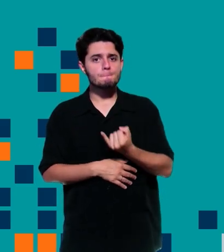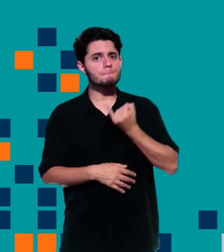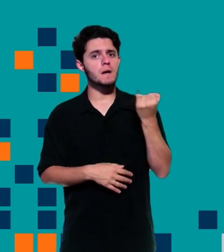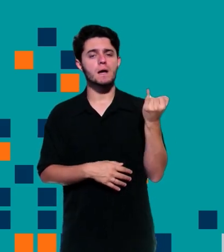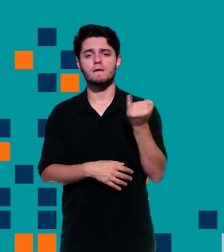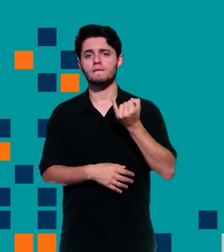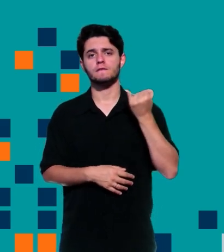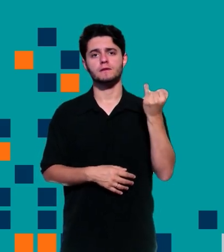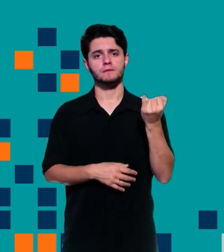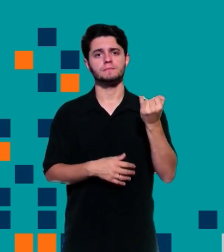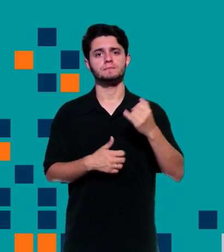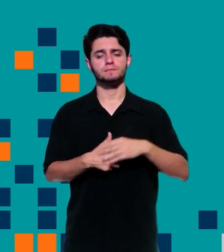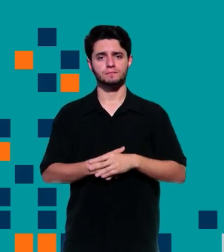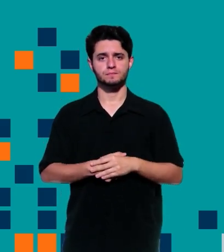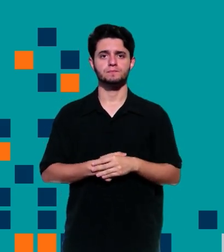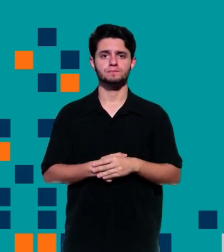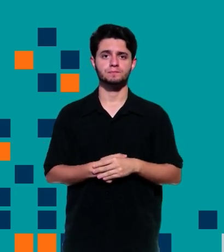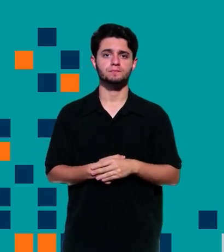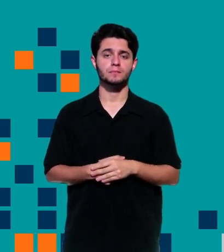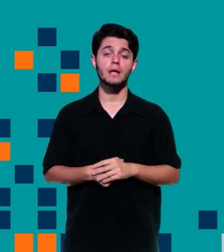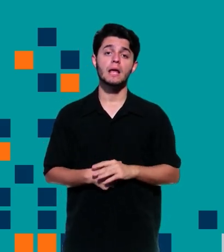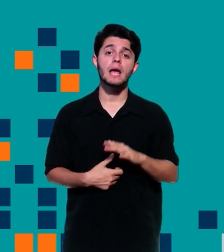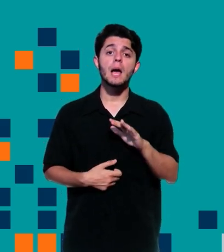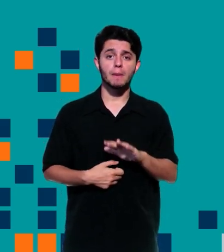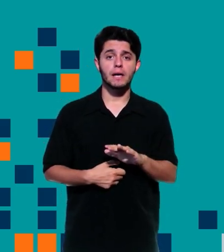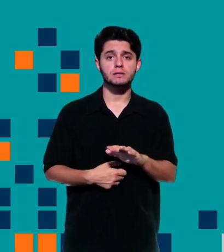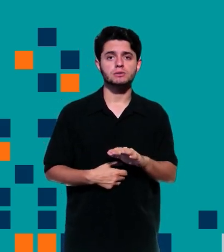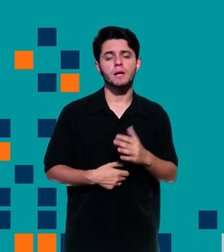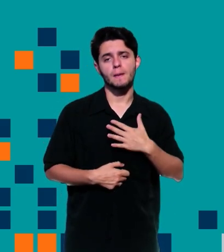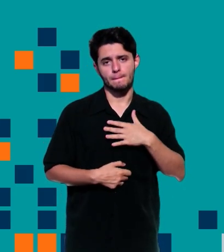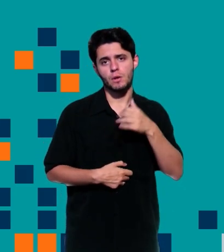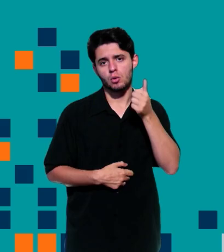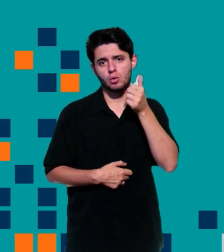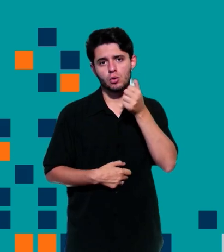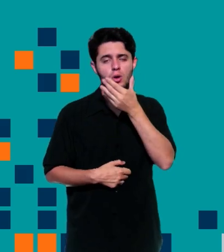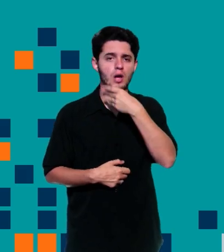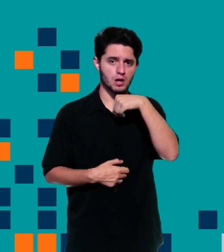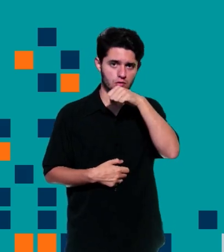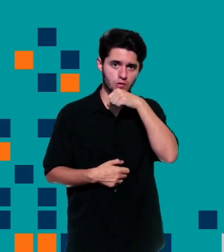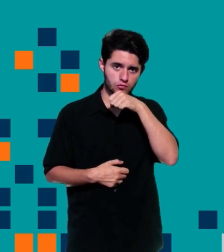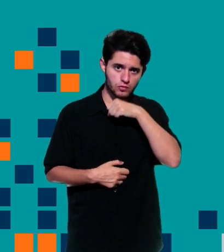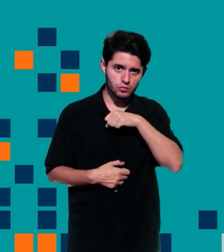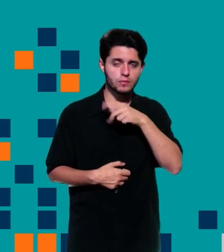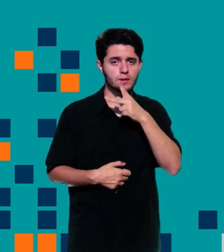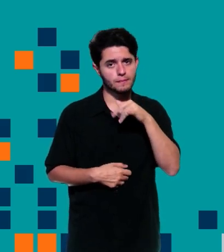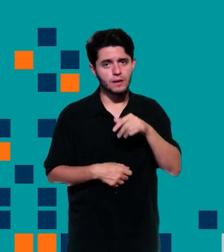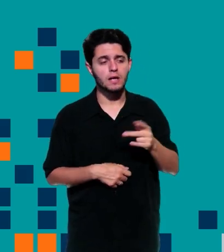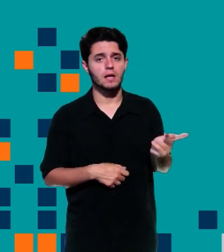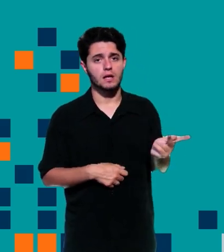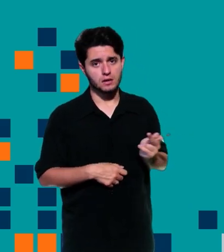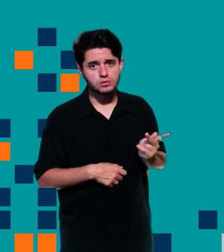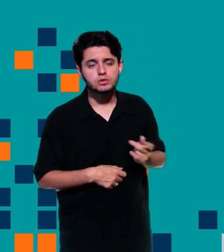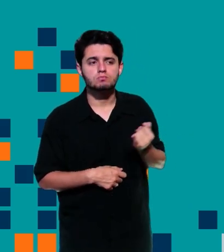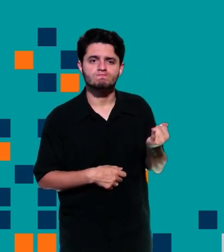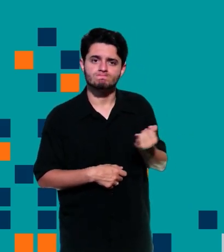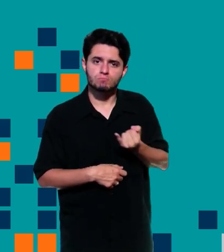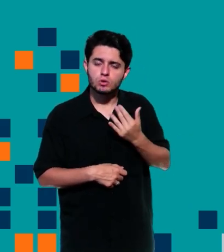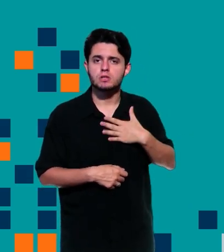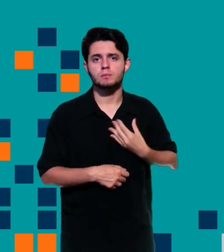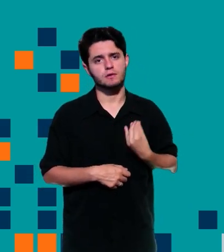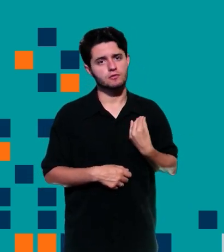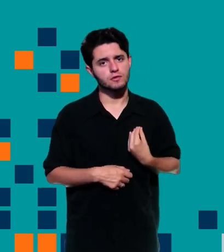avô, que era um cara muito especial, que, na época que eu convivi, ele